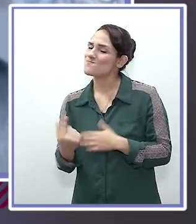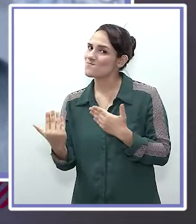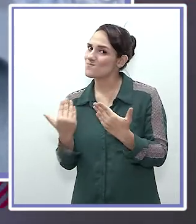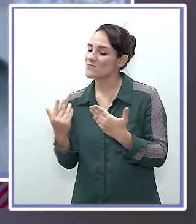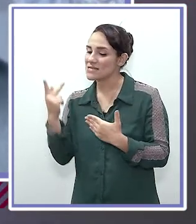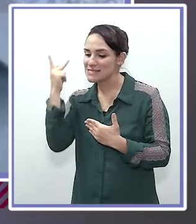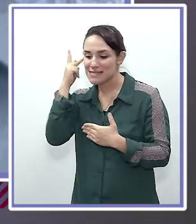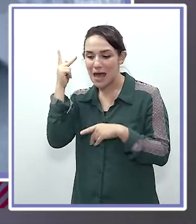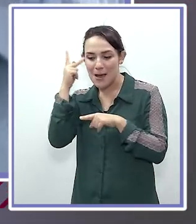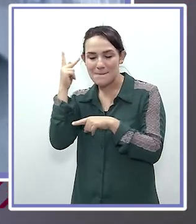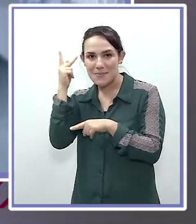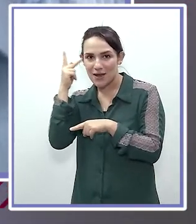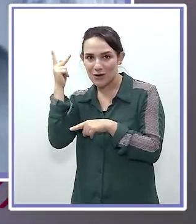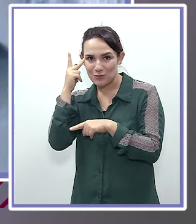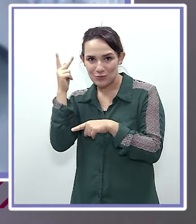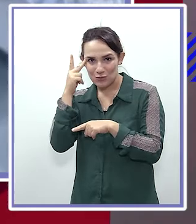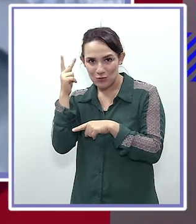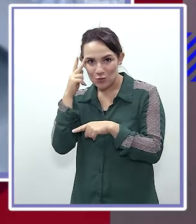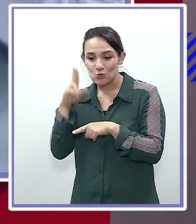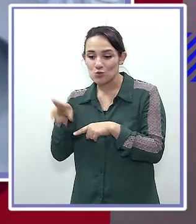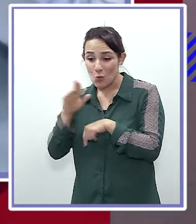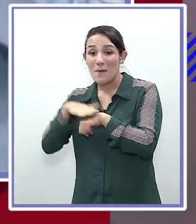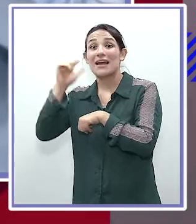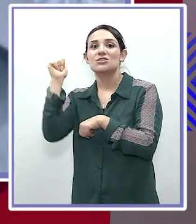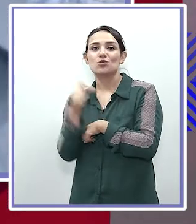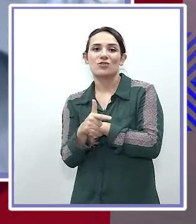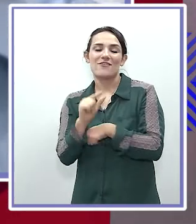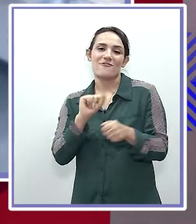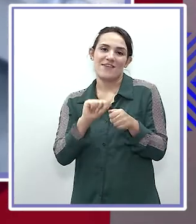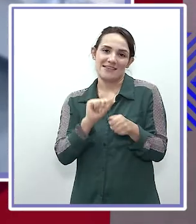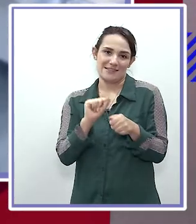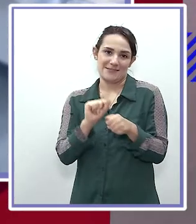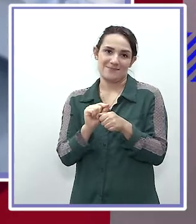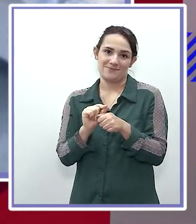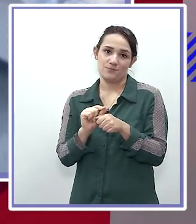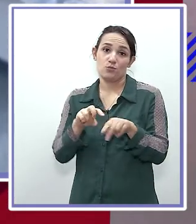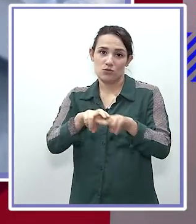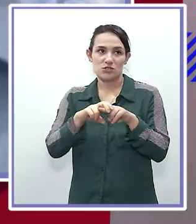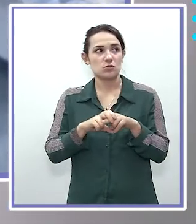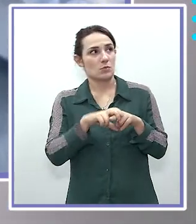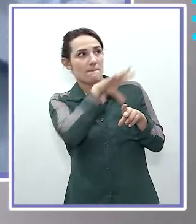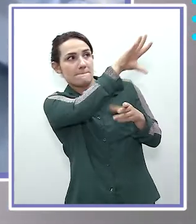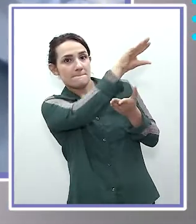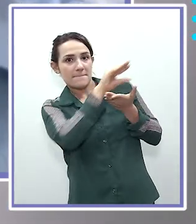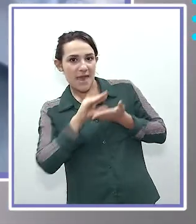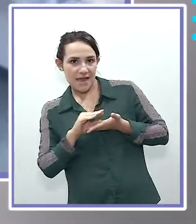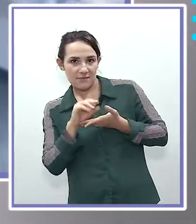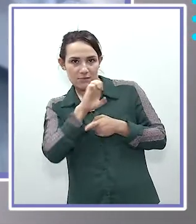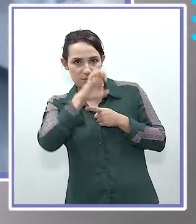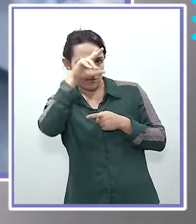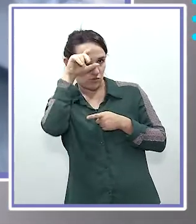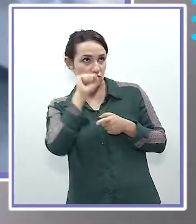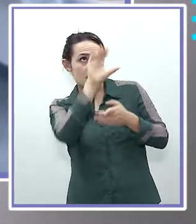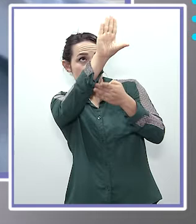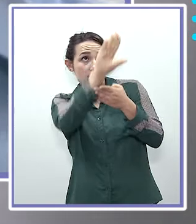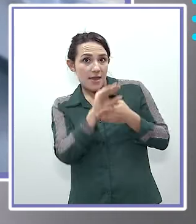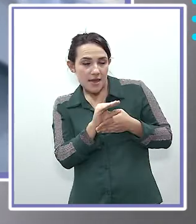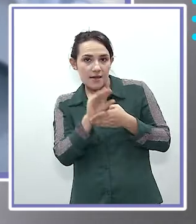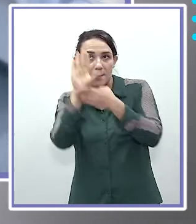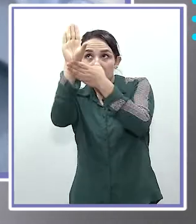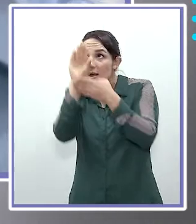Então, São Paulo importou dos outros estados do nosso subsistema e de outros subsistemas,